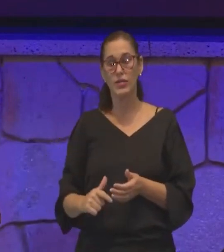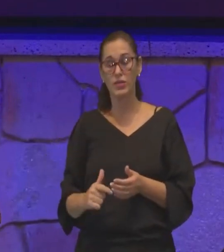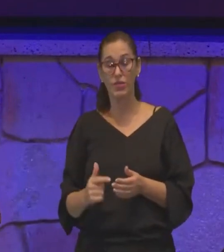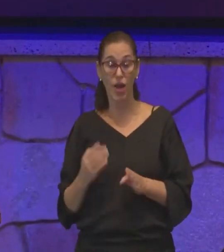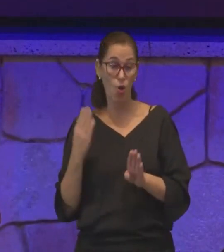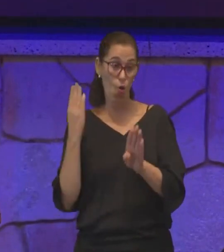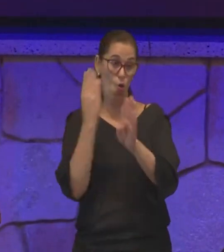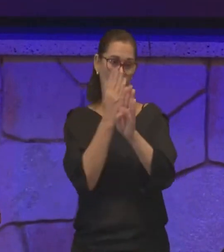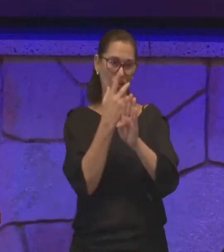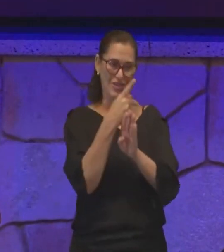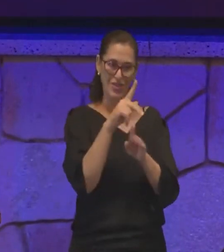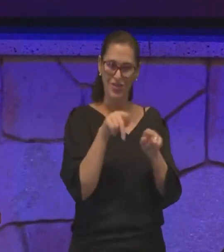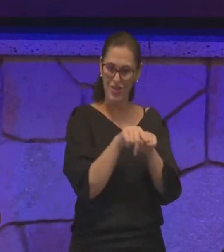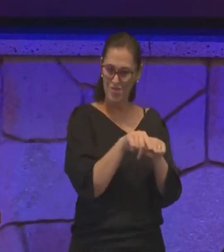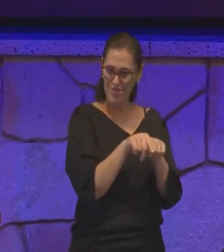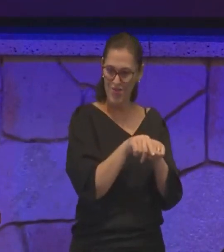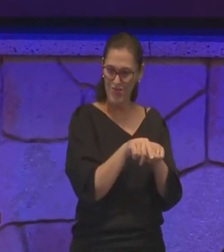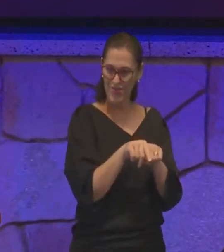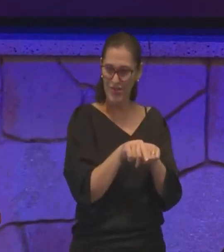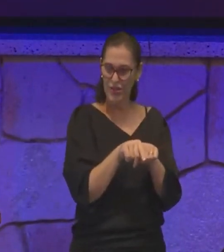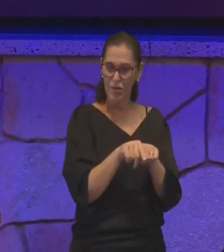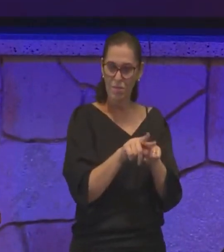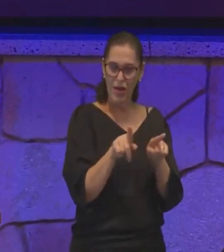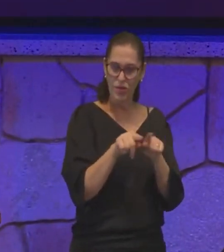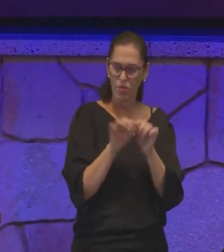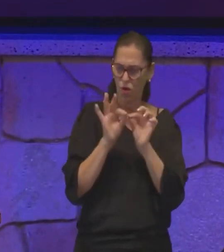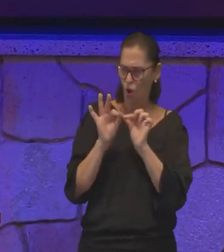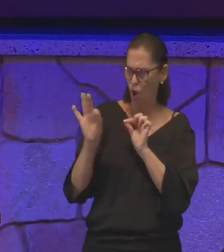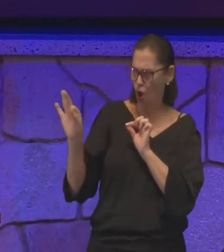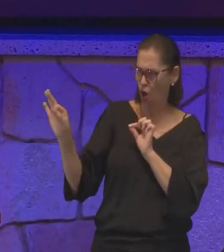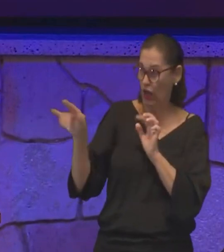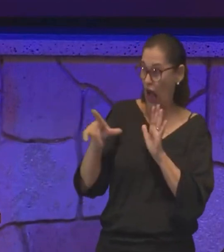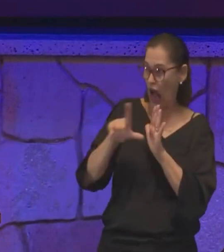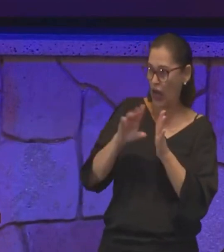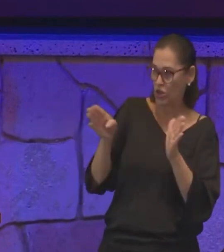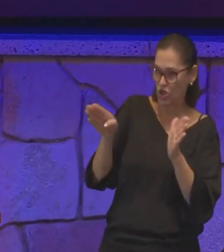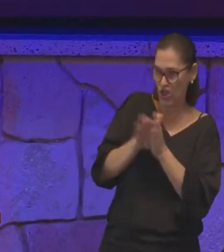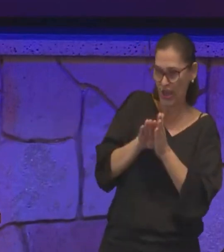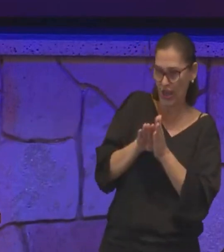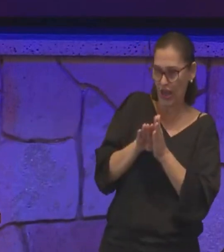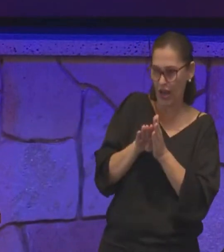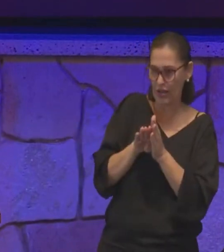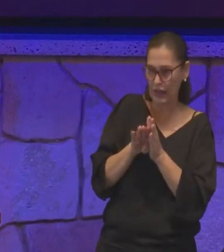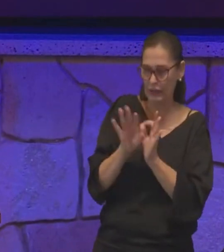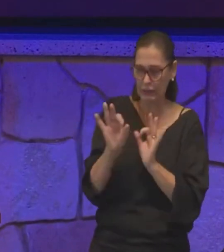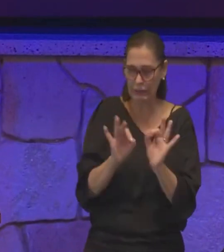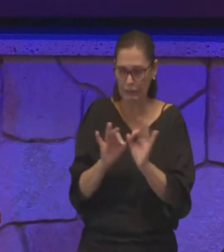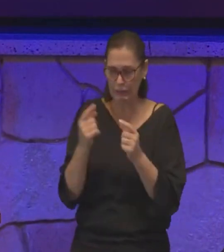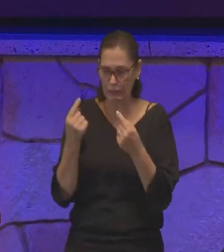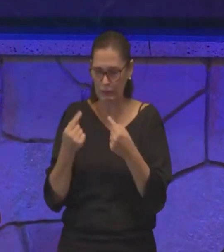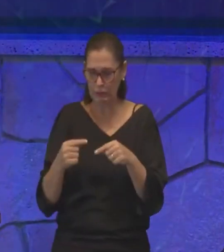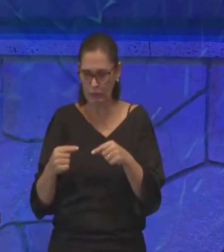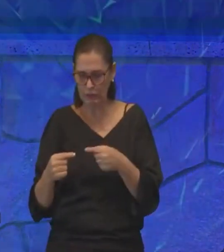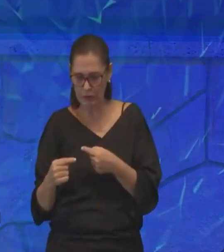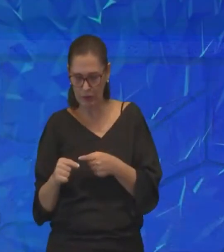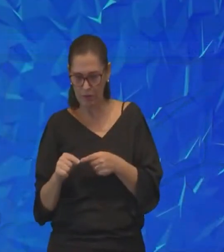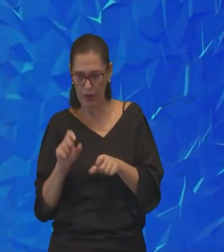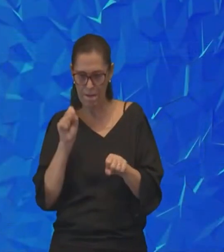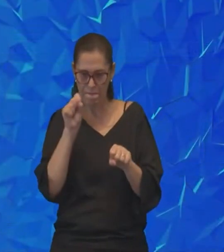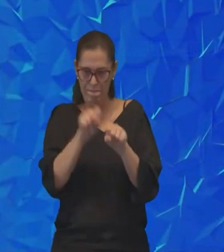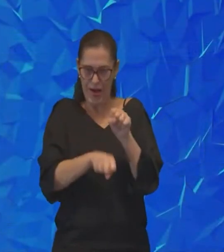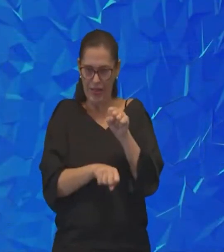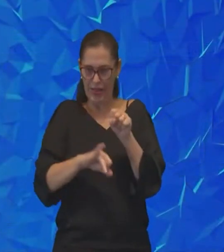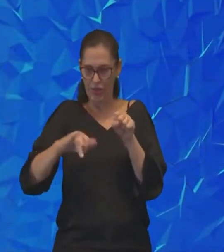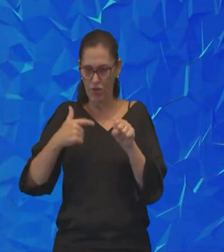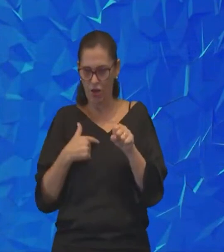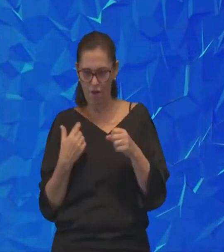irmãos, verso 18, de longe o viram, e antes que chegasse, conspiraram contra ele para o matar. E diziam um